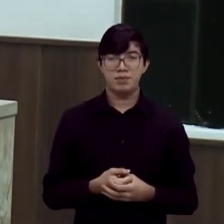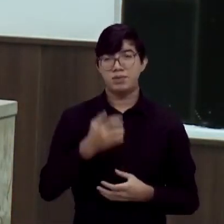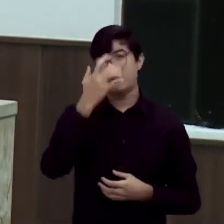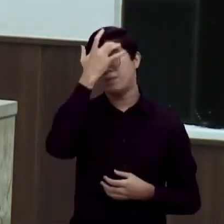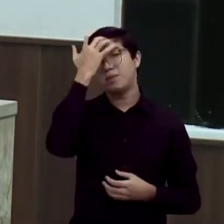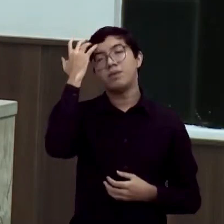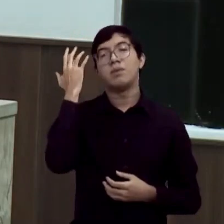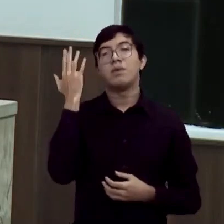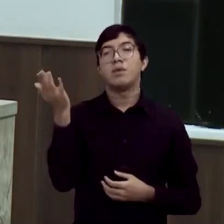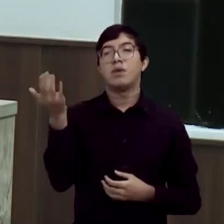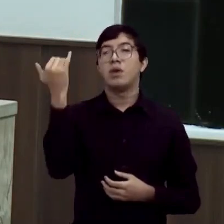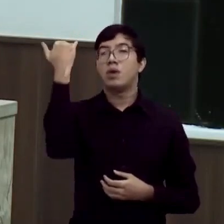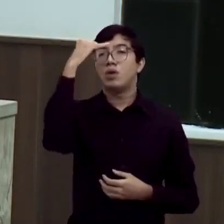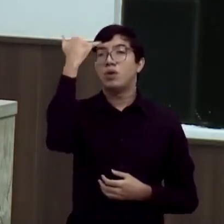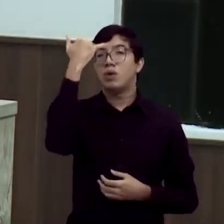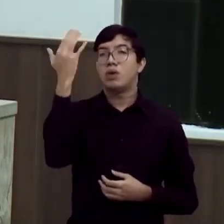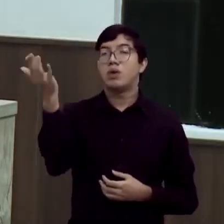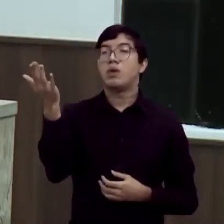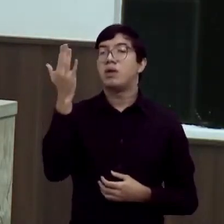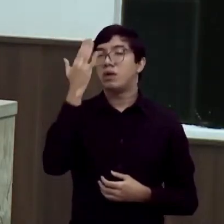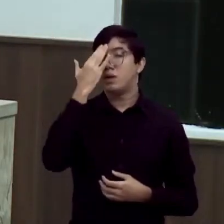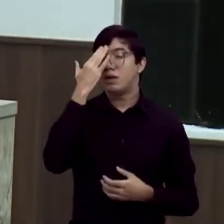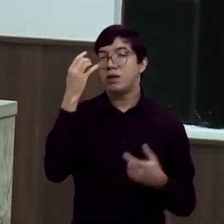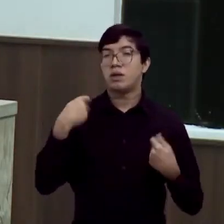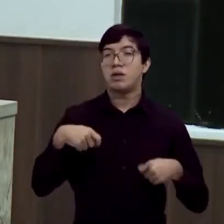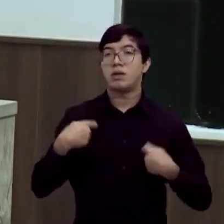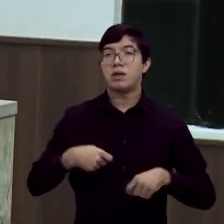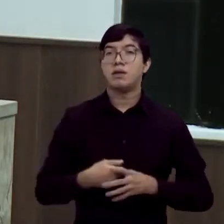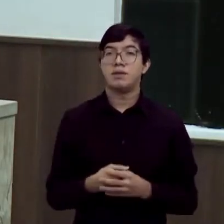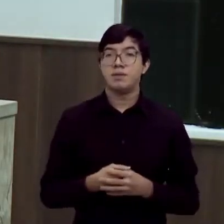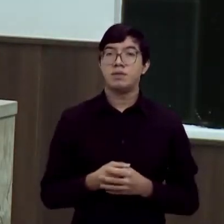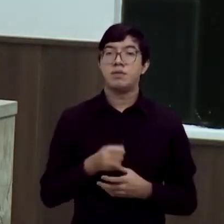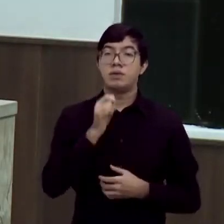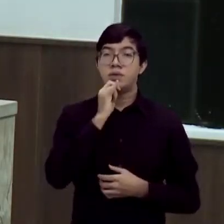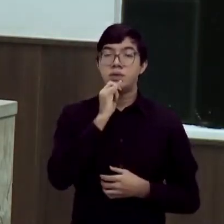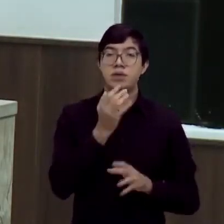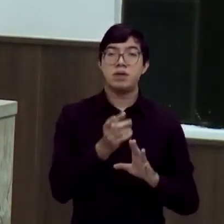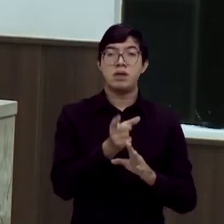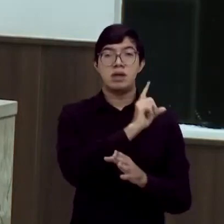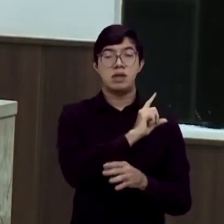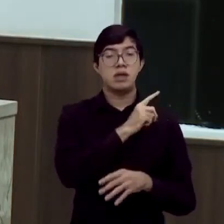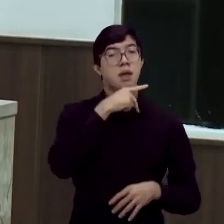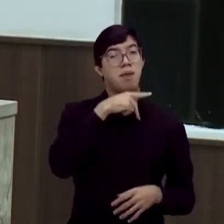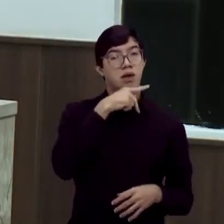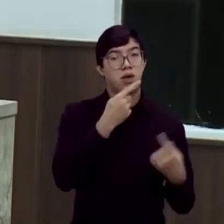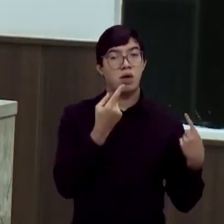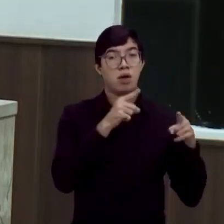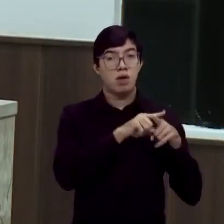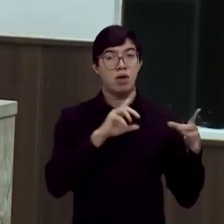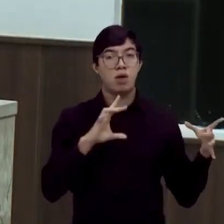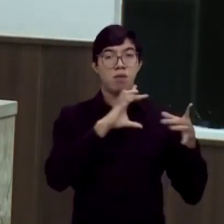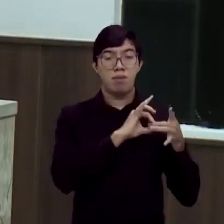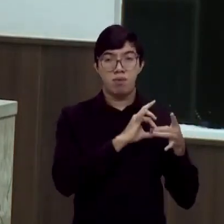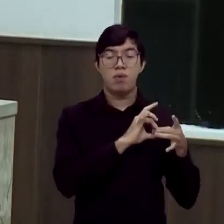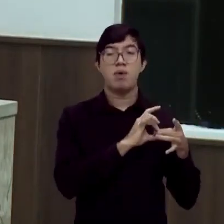Brise, me entenda. Como é que nós vamos ter condição de resgatar um processo eleitoral partidário? Nós não somos exemplo para